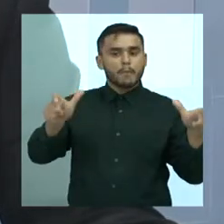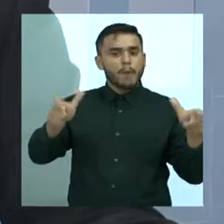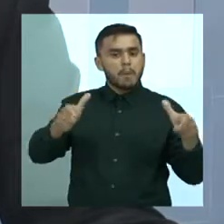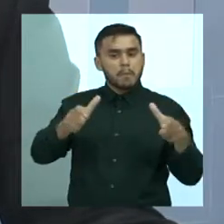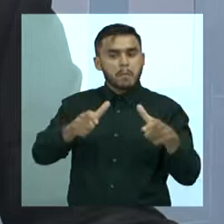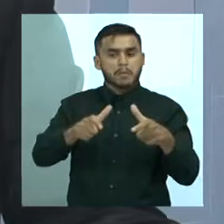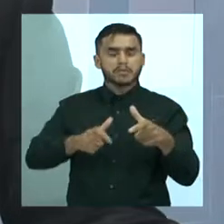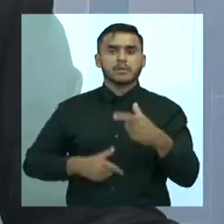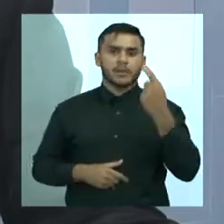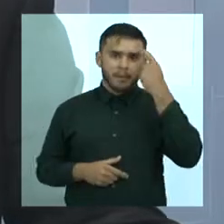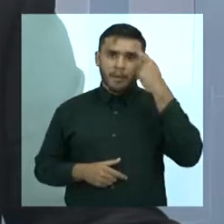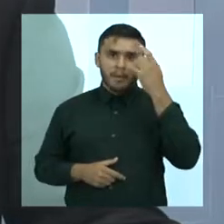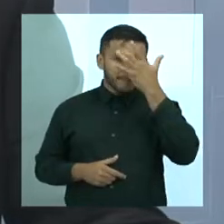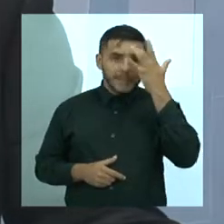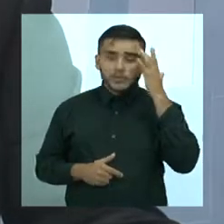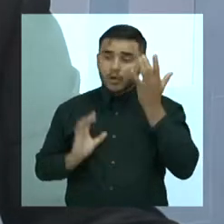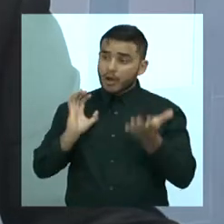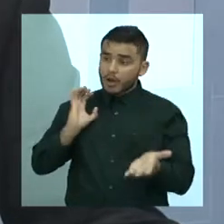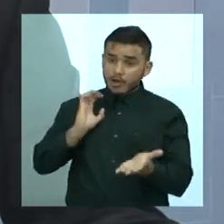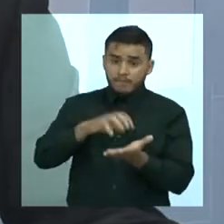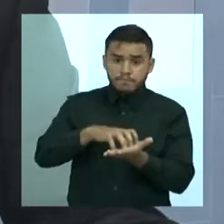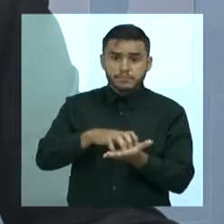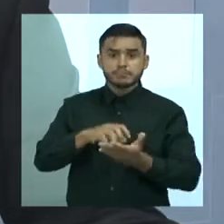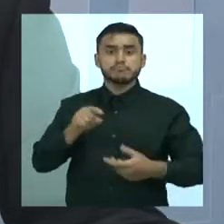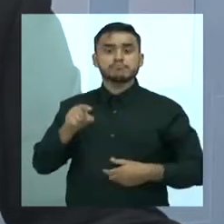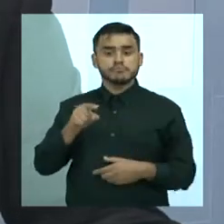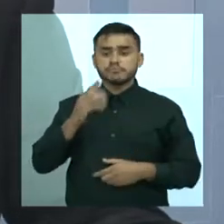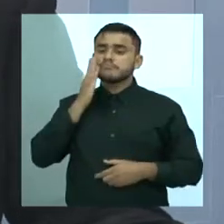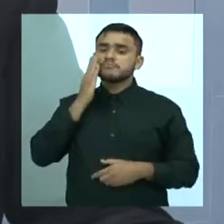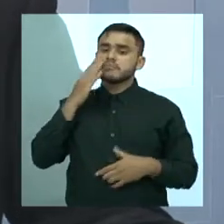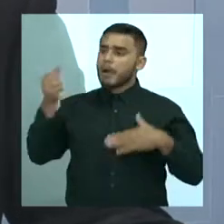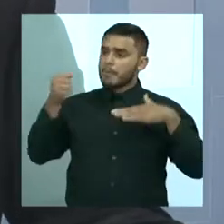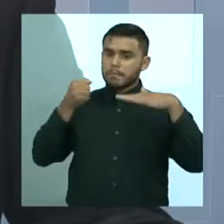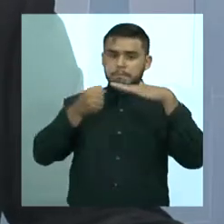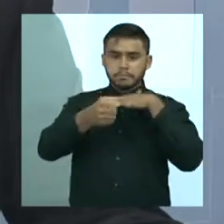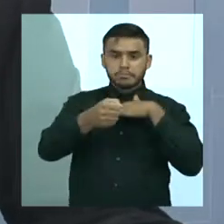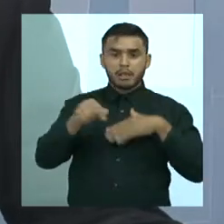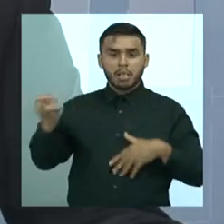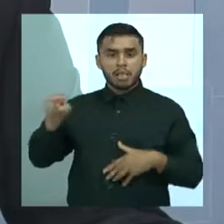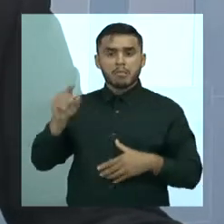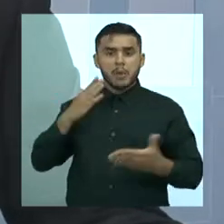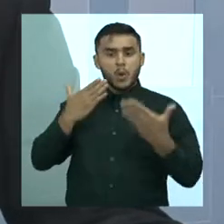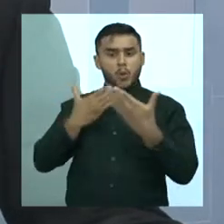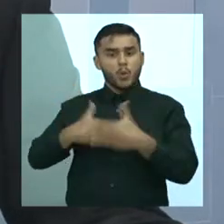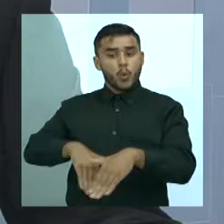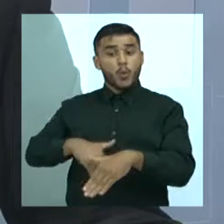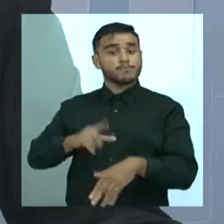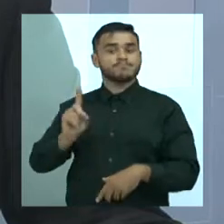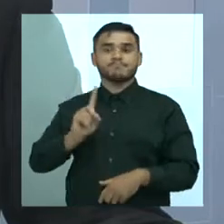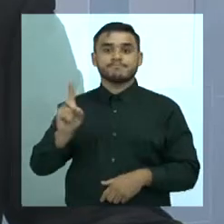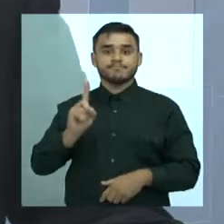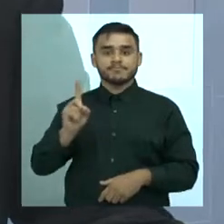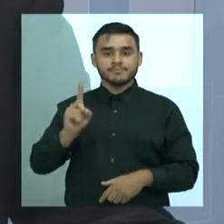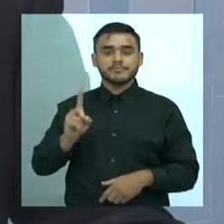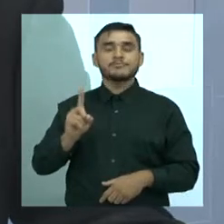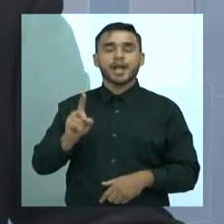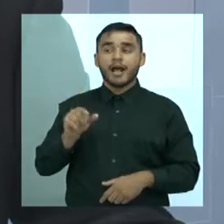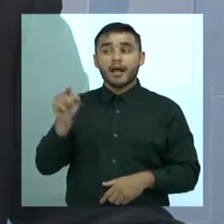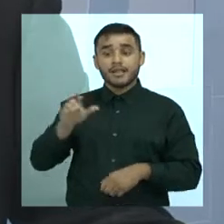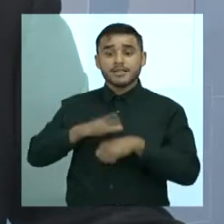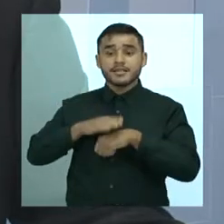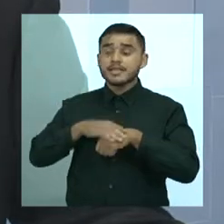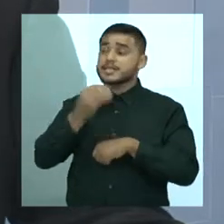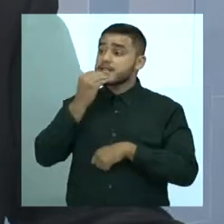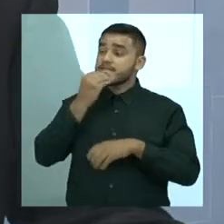eram contratadas, faziam funções em alguns aspectos de como fossem funcionários concursados, mas que deveriam passar